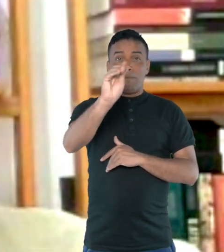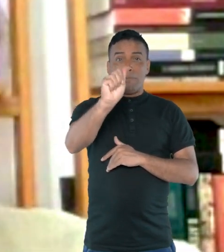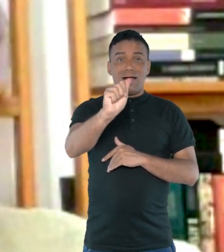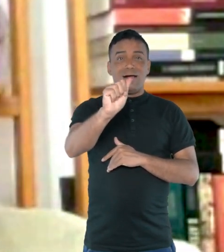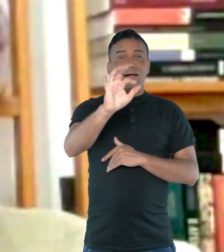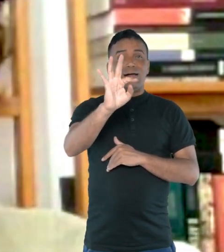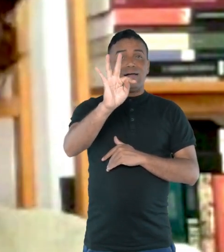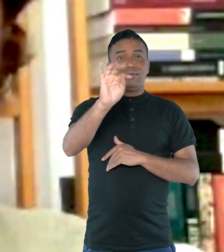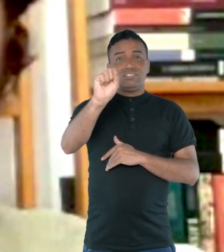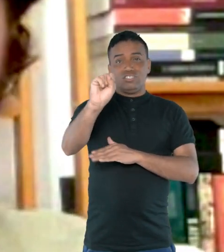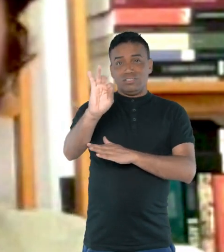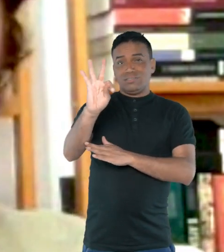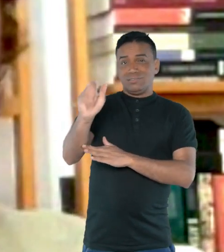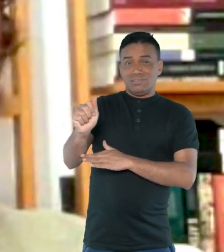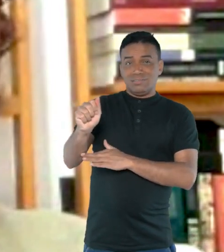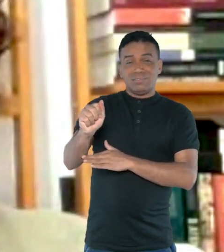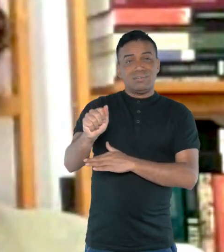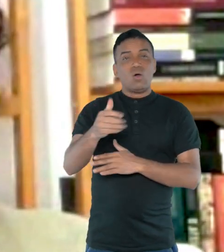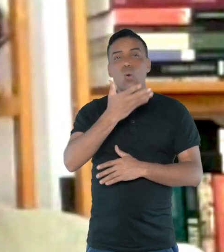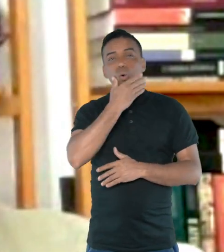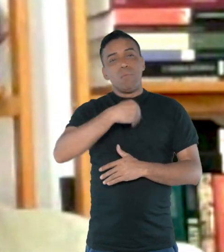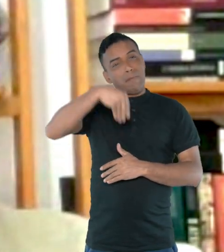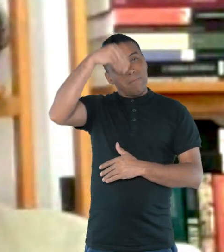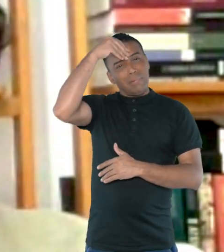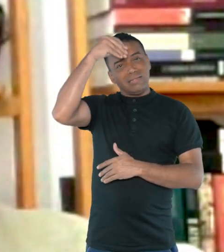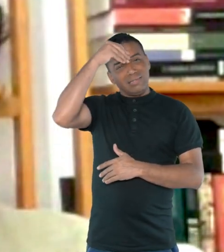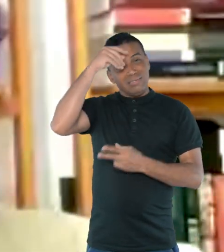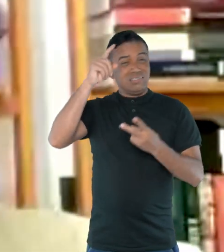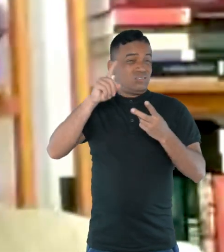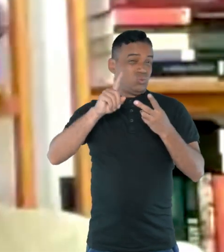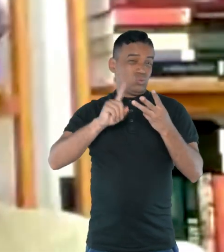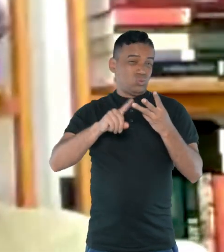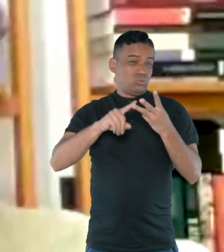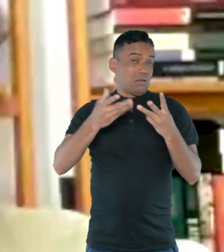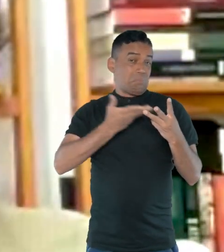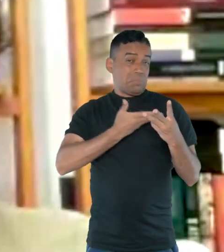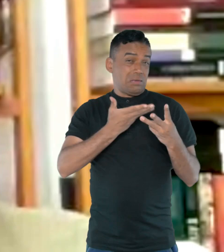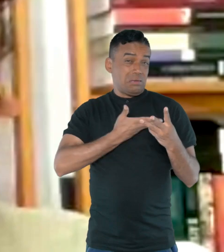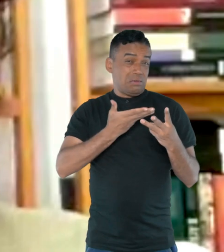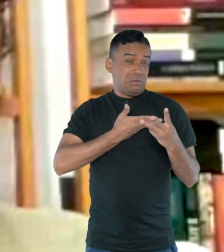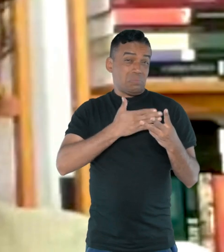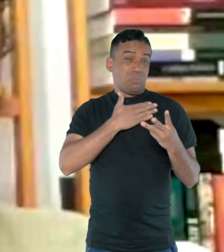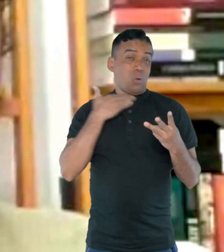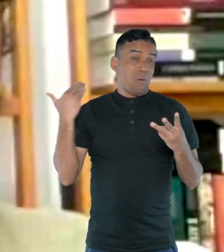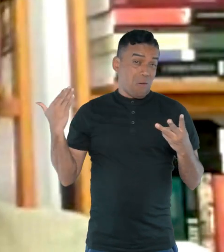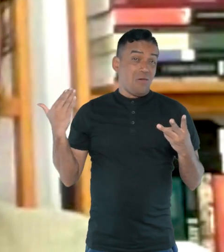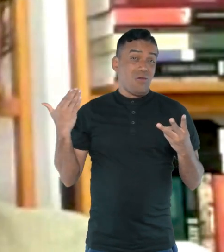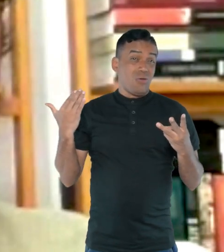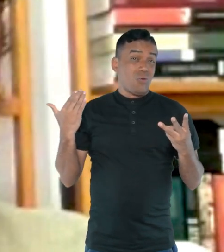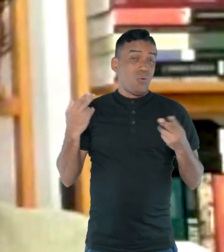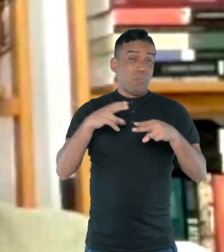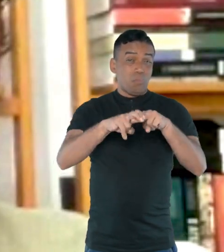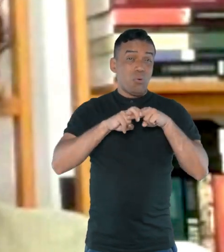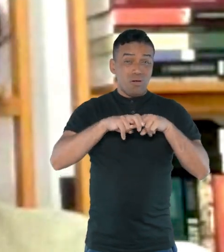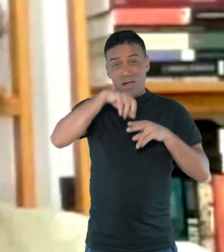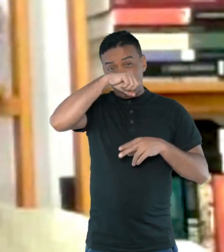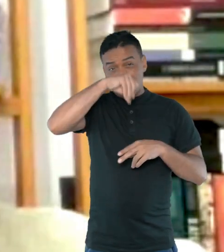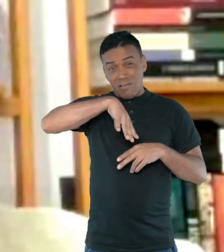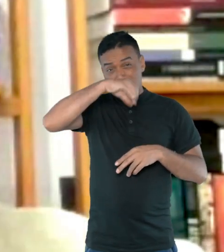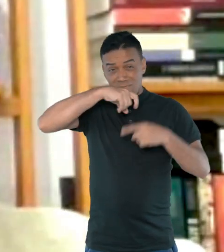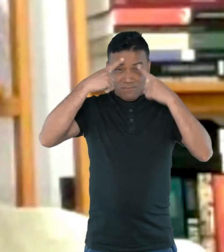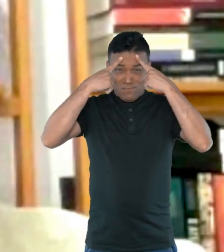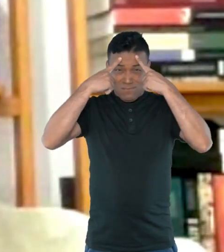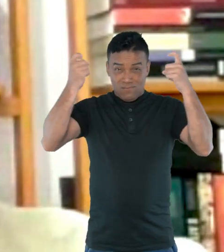Padrinhos, já perdi amigos em virtude da violência, como eu falei. Então, a